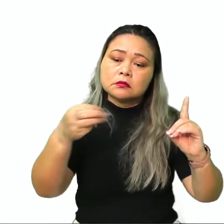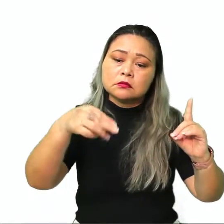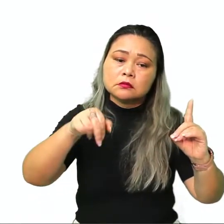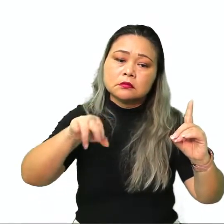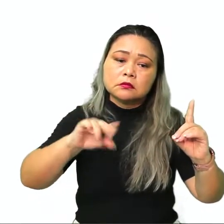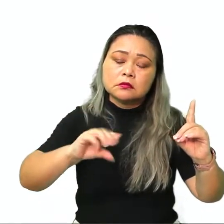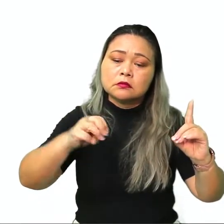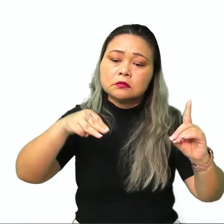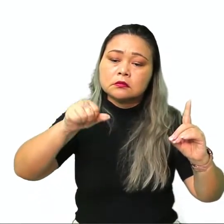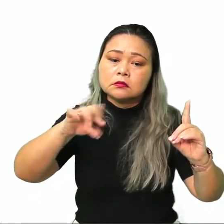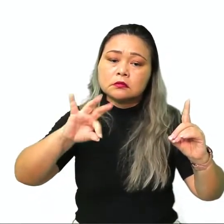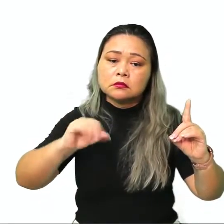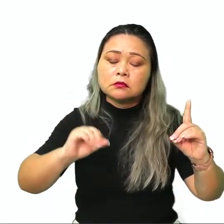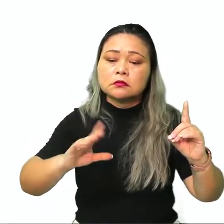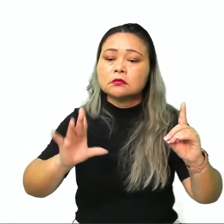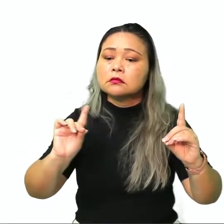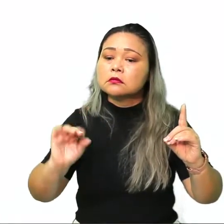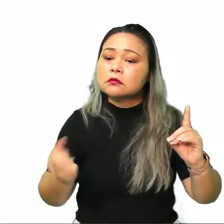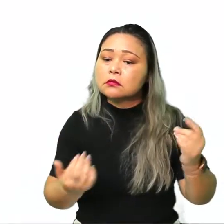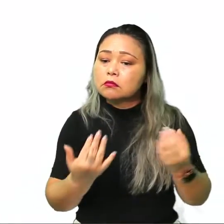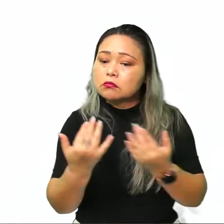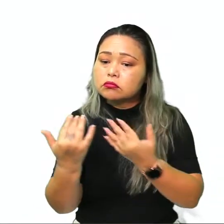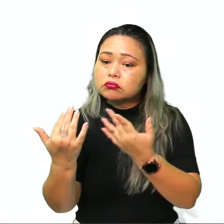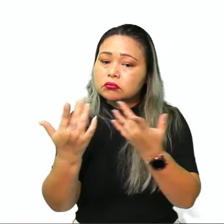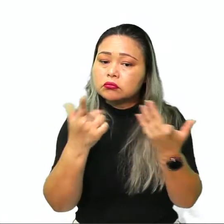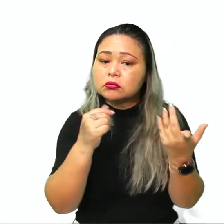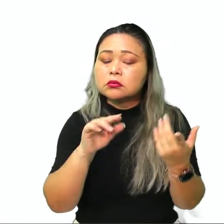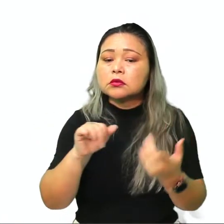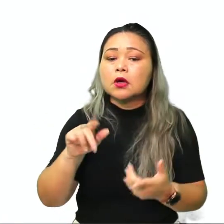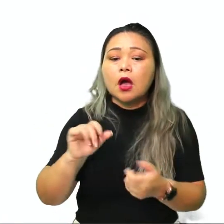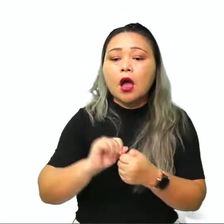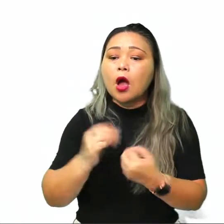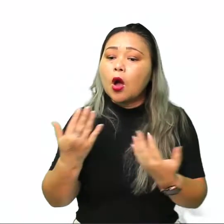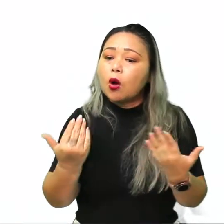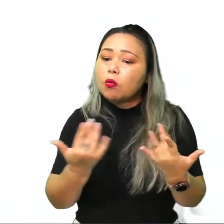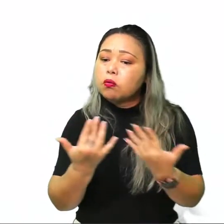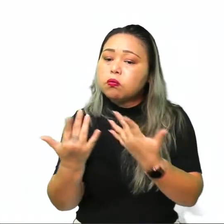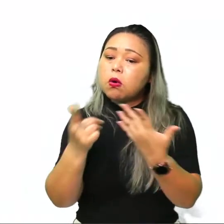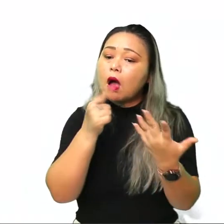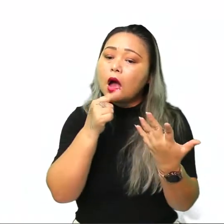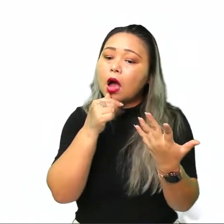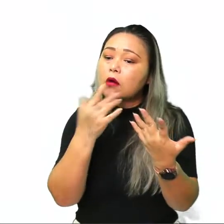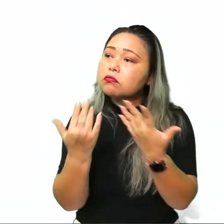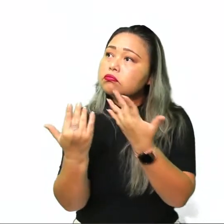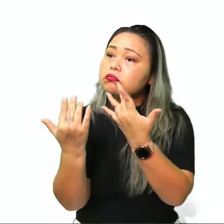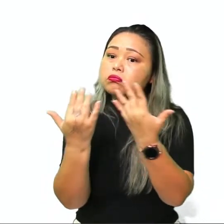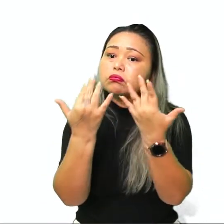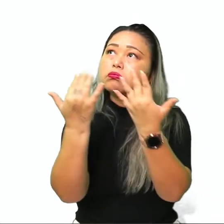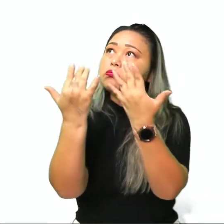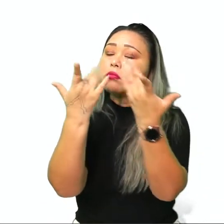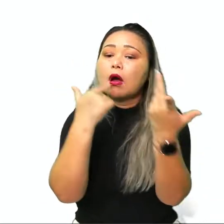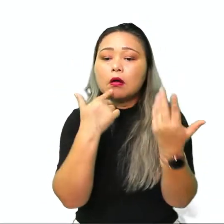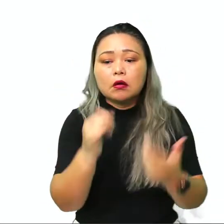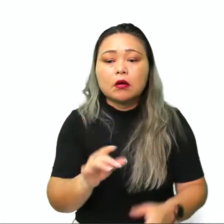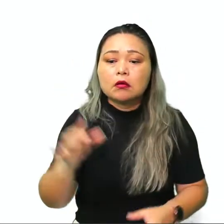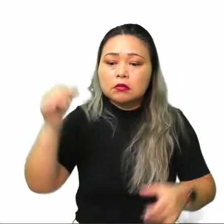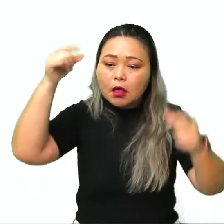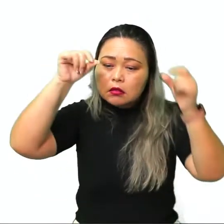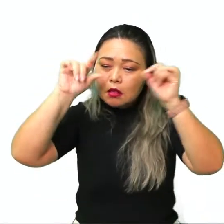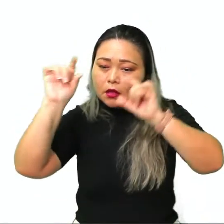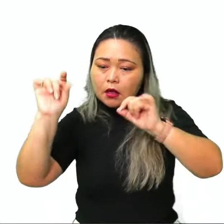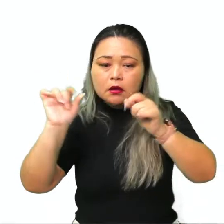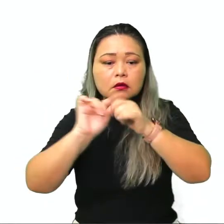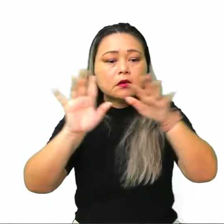amônia, metano, hidrogênio e vapor de água. Opa, apareceu aqui vapor de água. Realmente a água estava lá em estado de vapor, né? Gotículas de